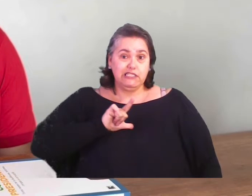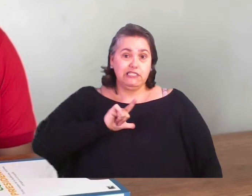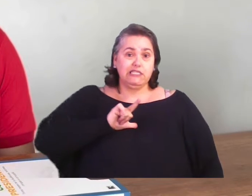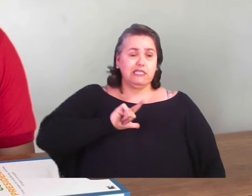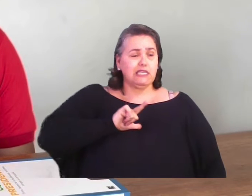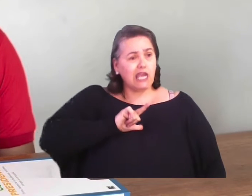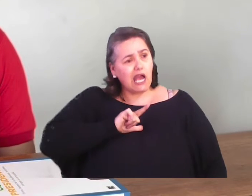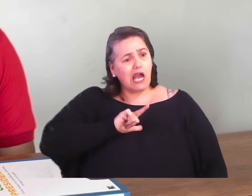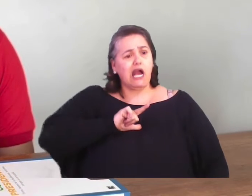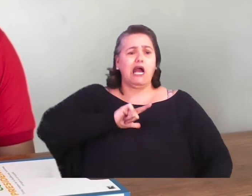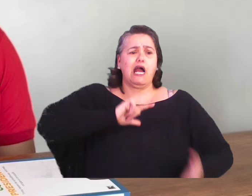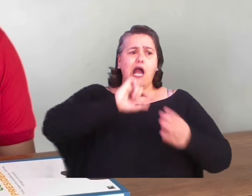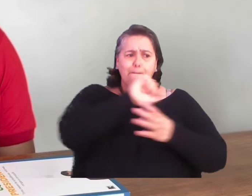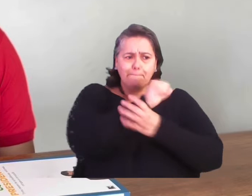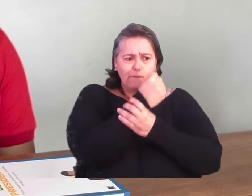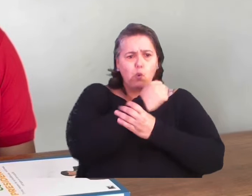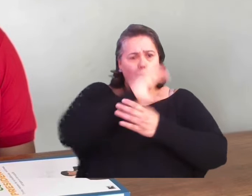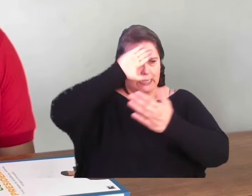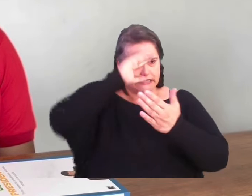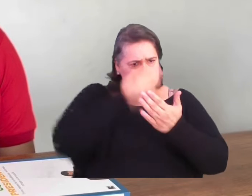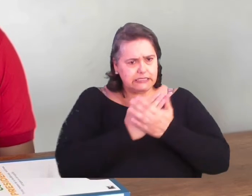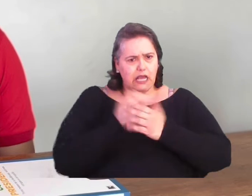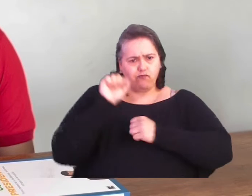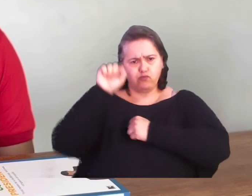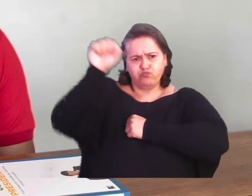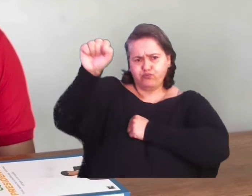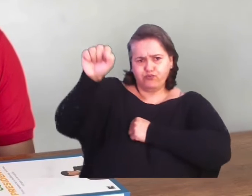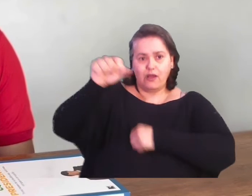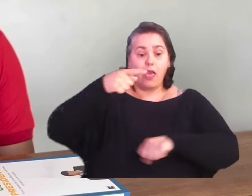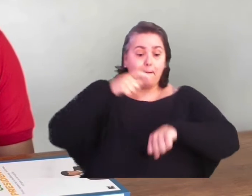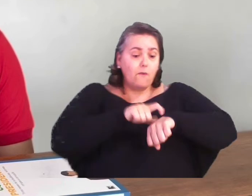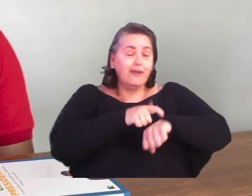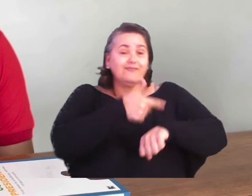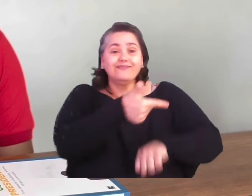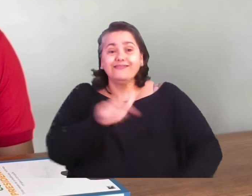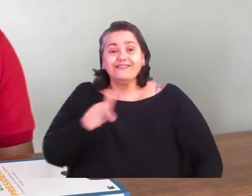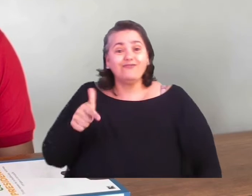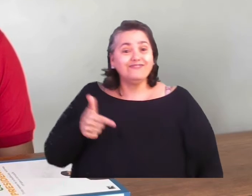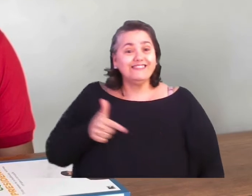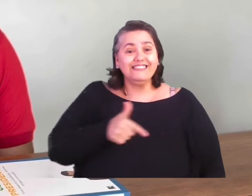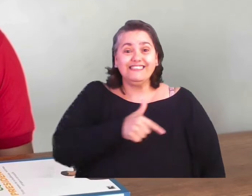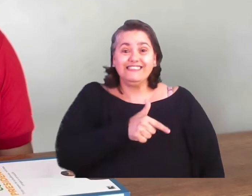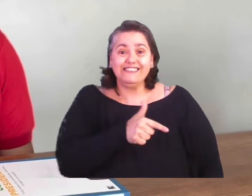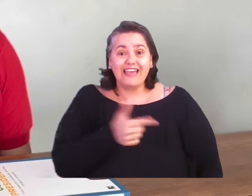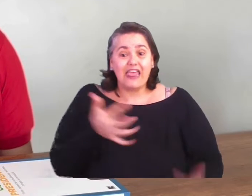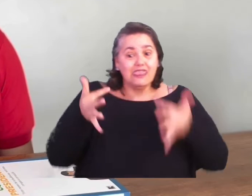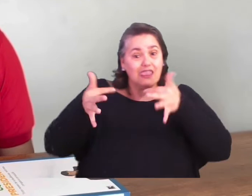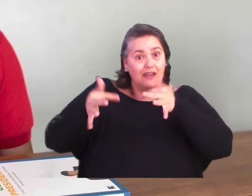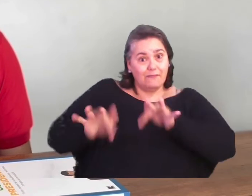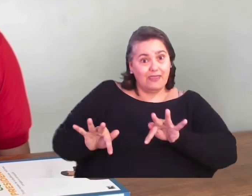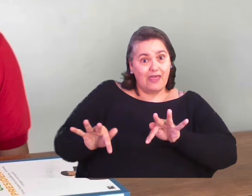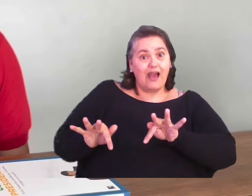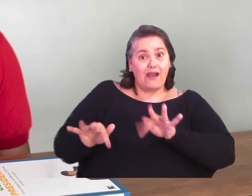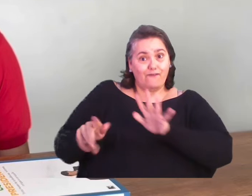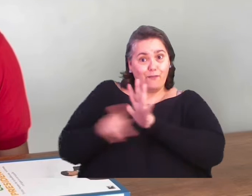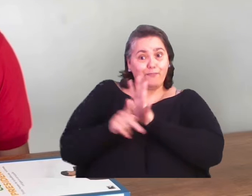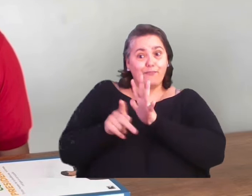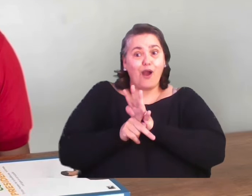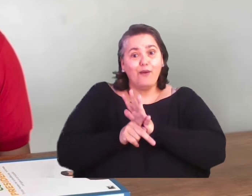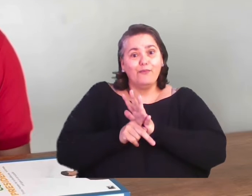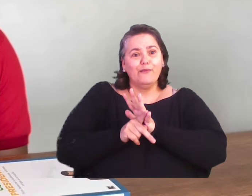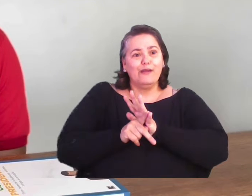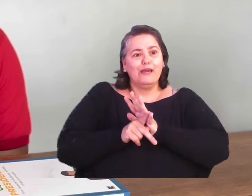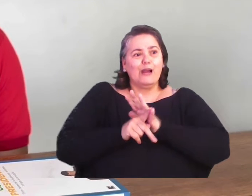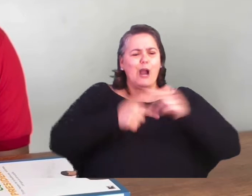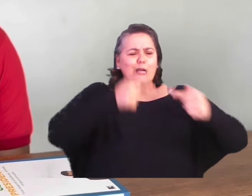teses socialistas e naquele momento ainda não havia terminado propriamente a Guerra Fria,